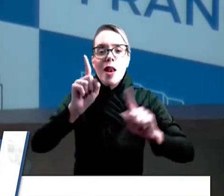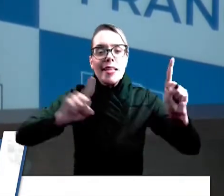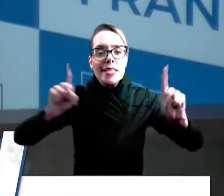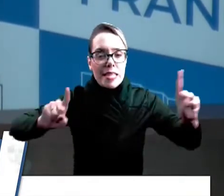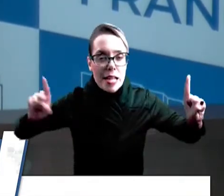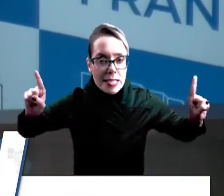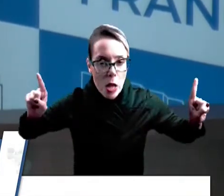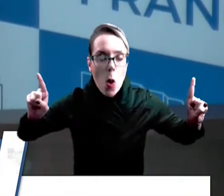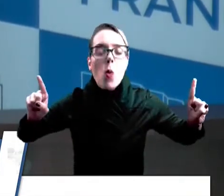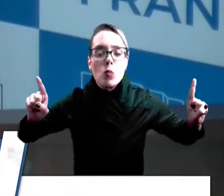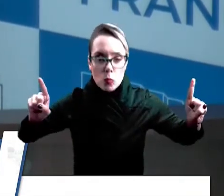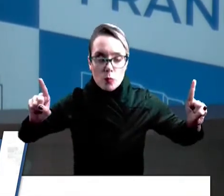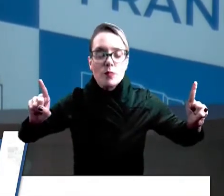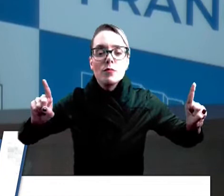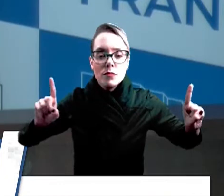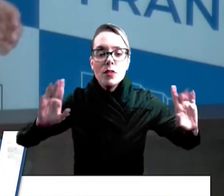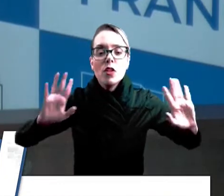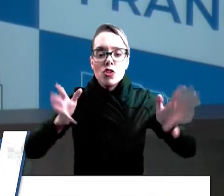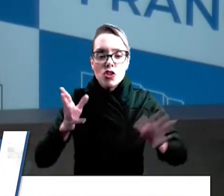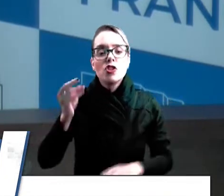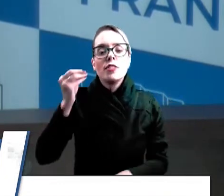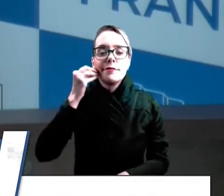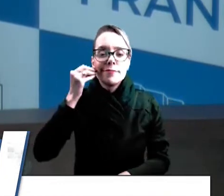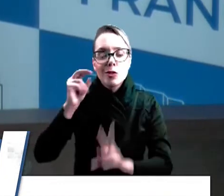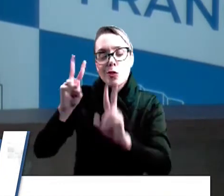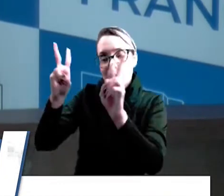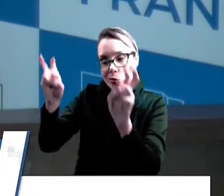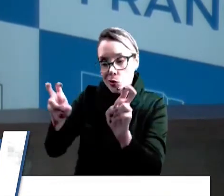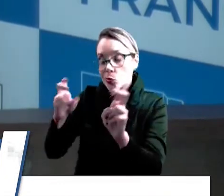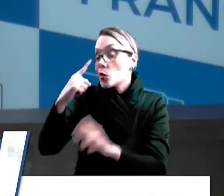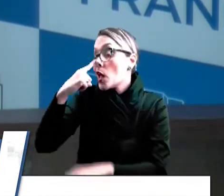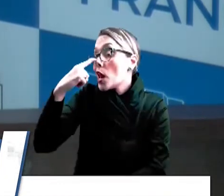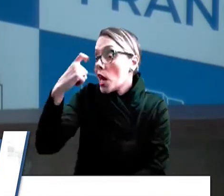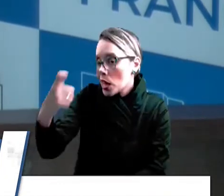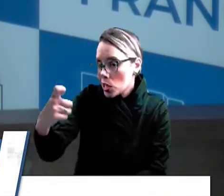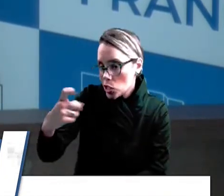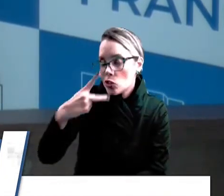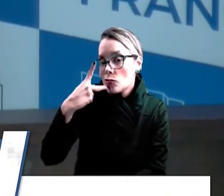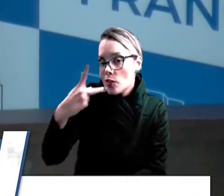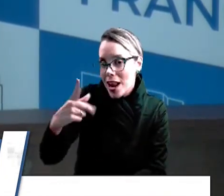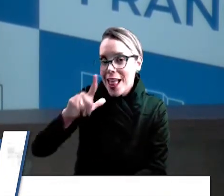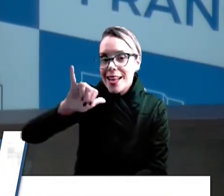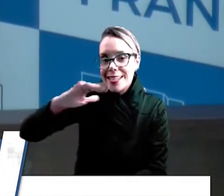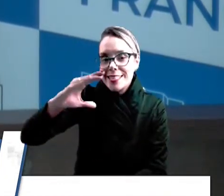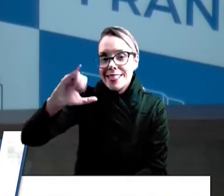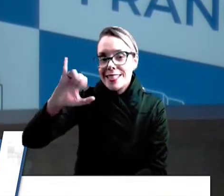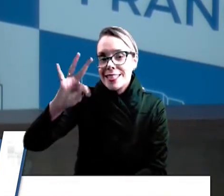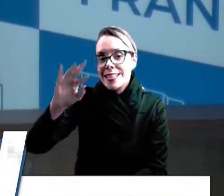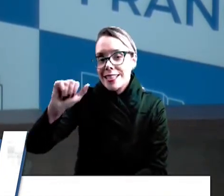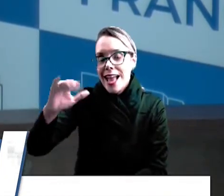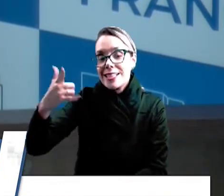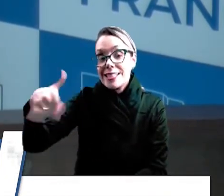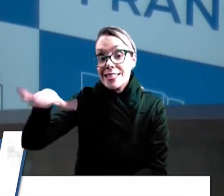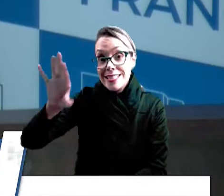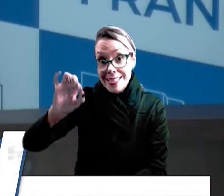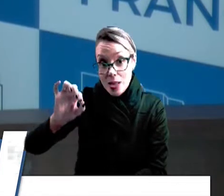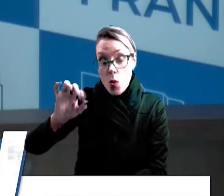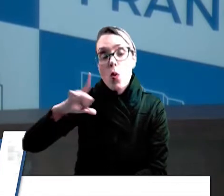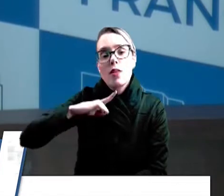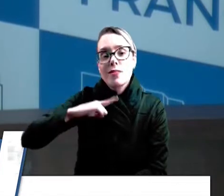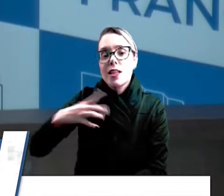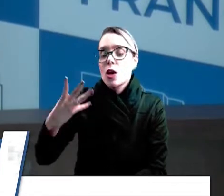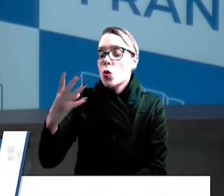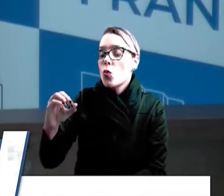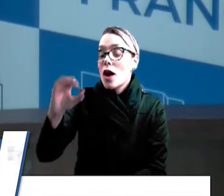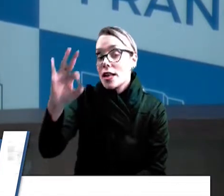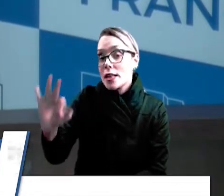igual a licitação do lixo, né, que teve aí a vencedora de 40% a menos, só que isso aí é